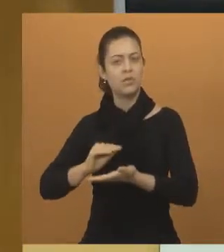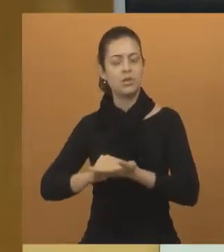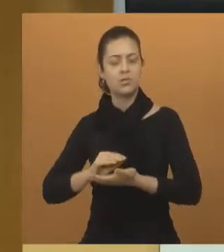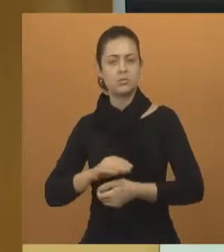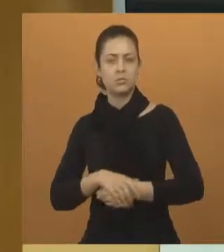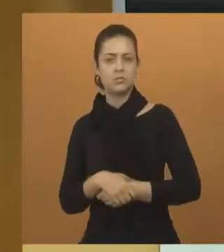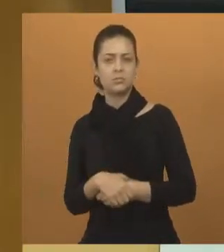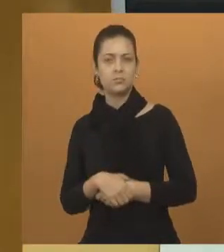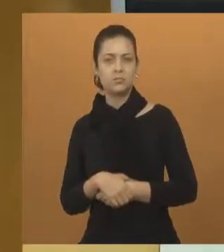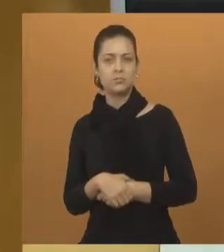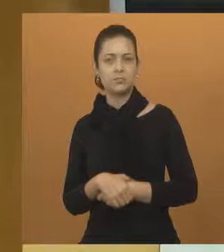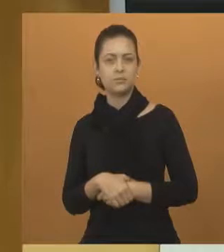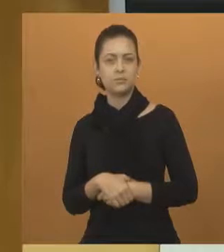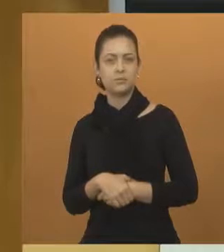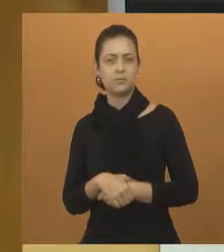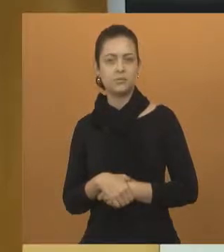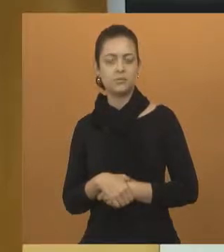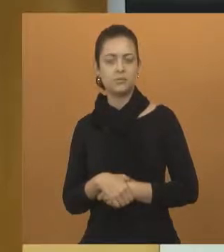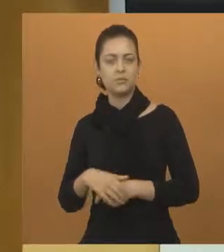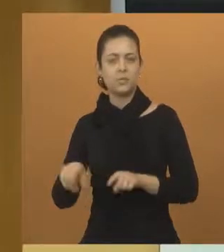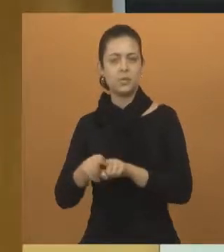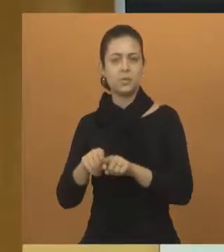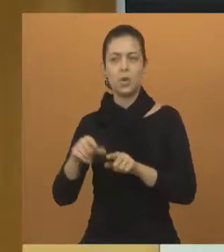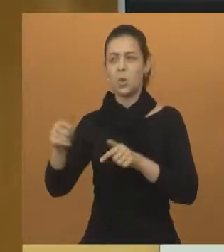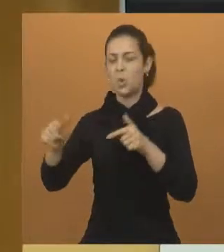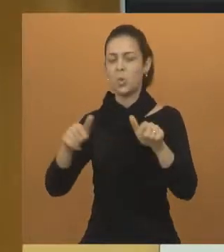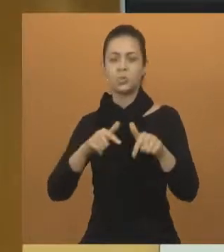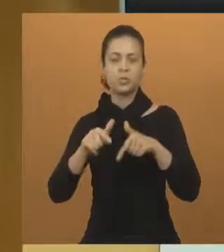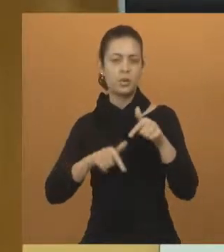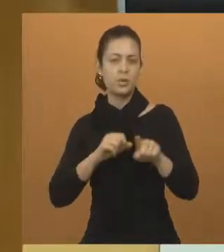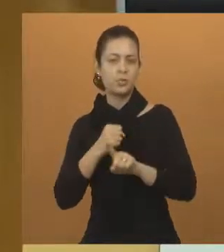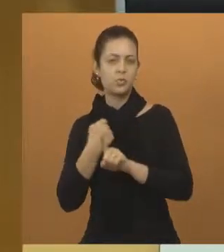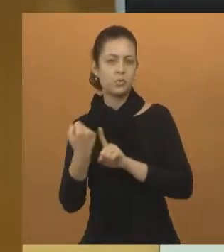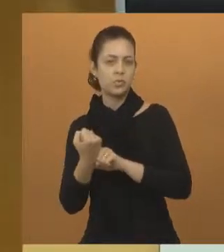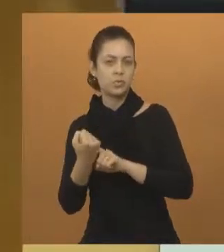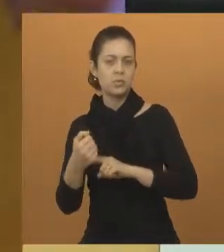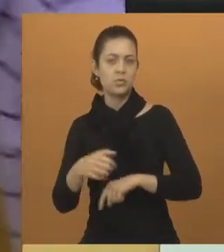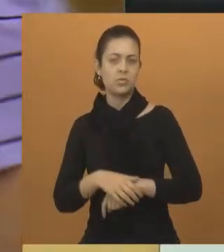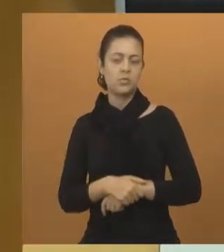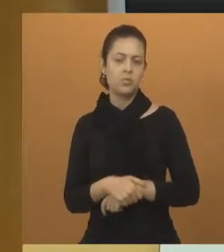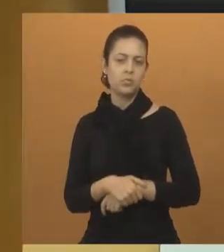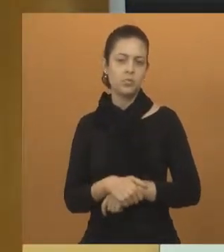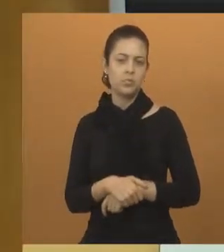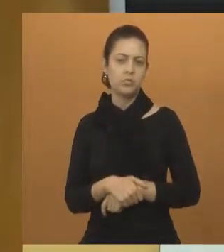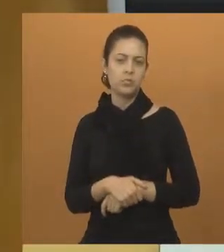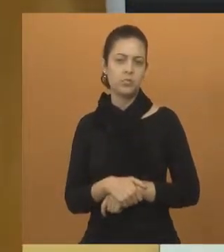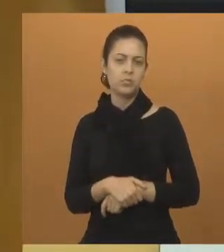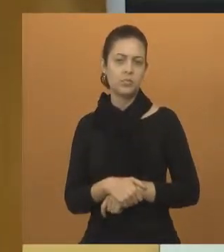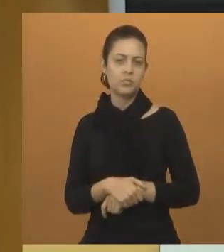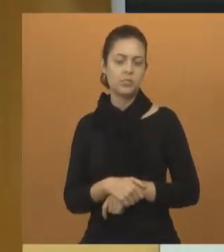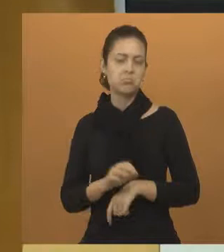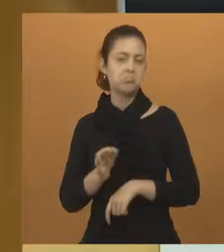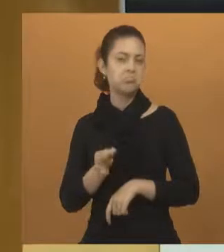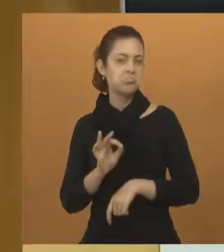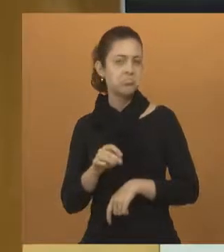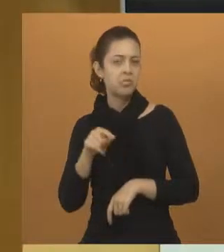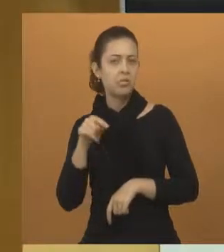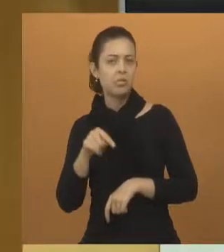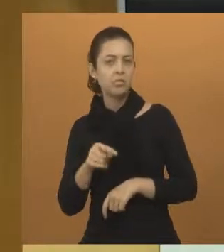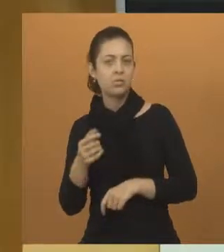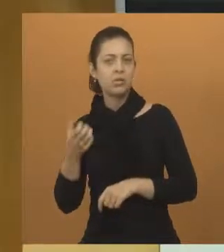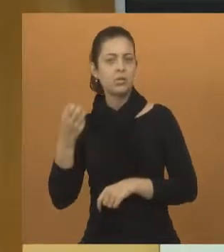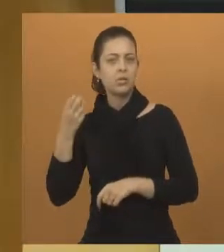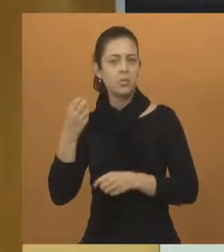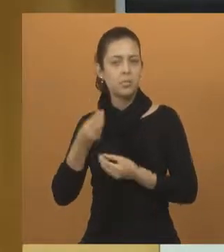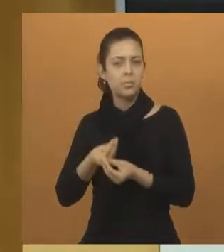hoje, ou os trabalhos sociais dentro dos clubes. Com certeza, isso vai